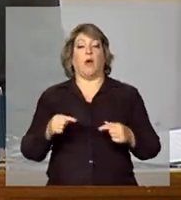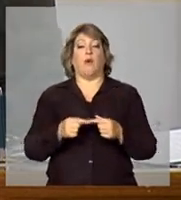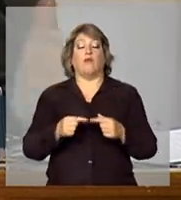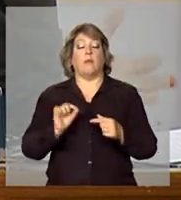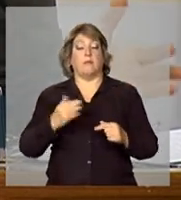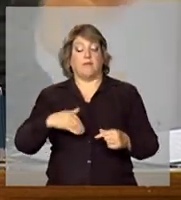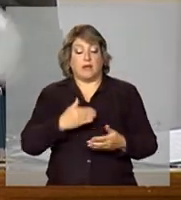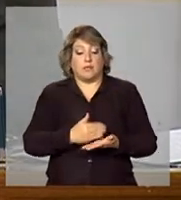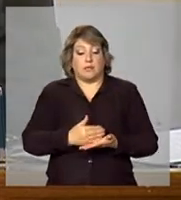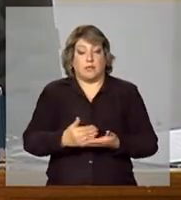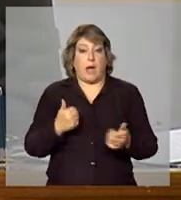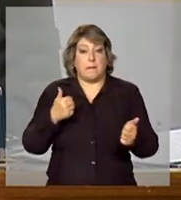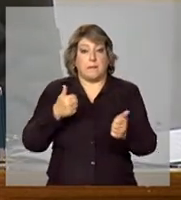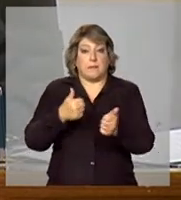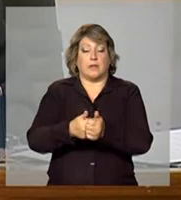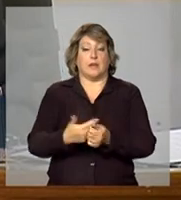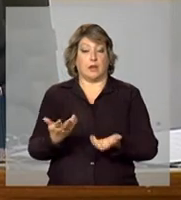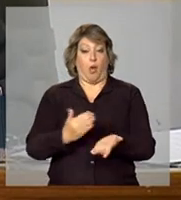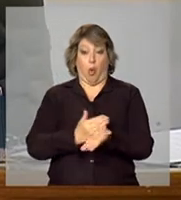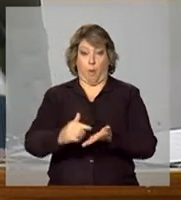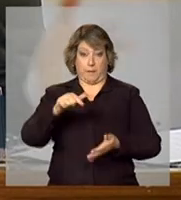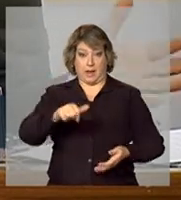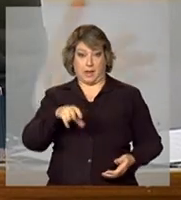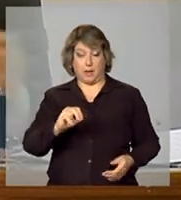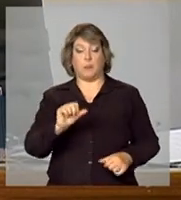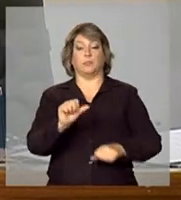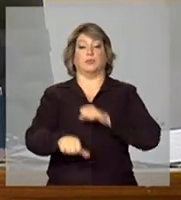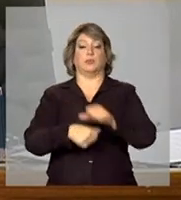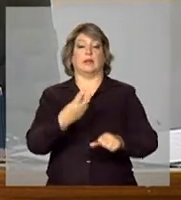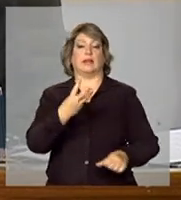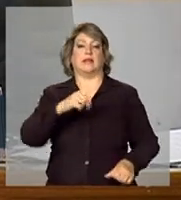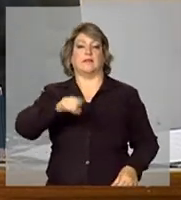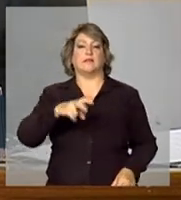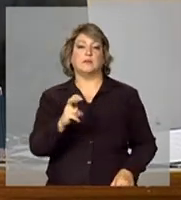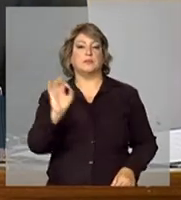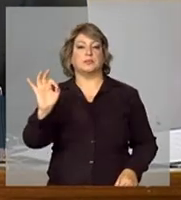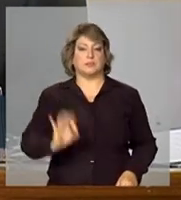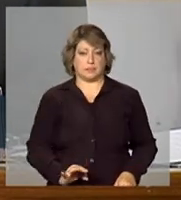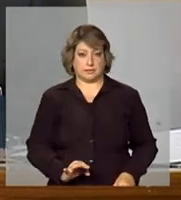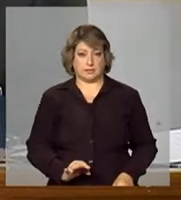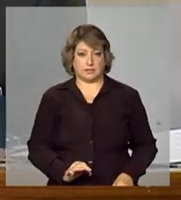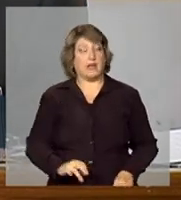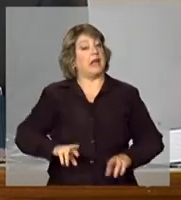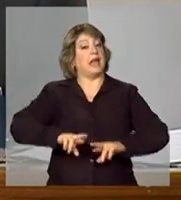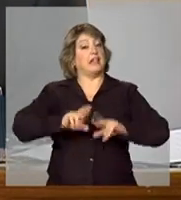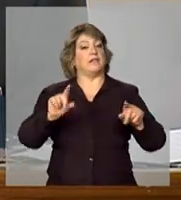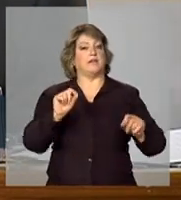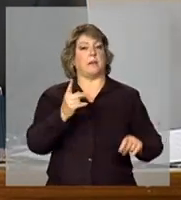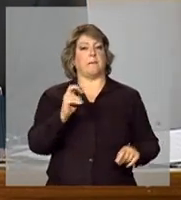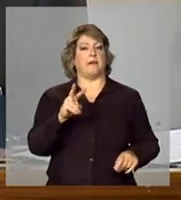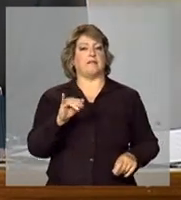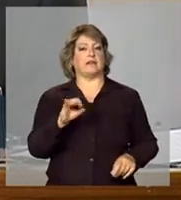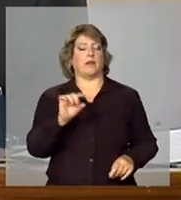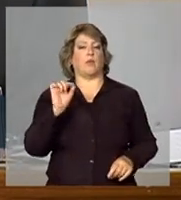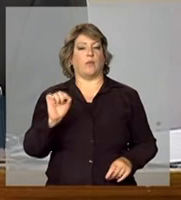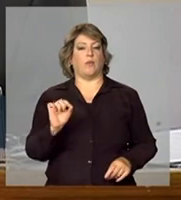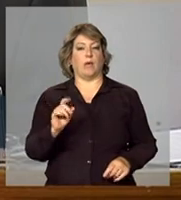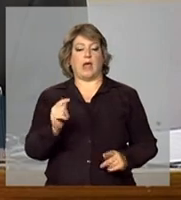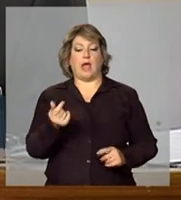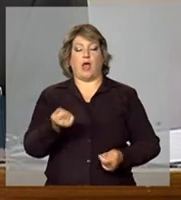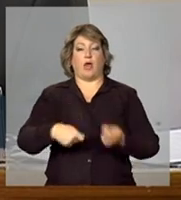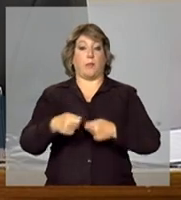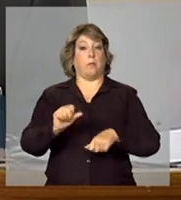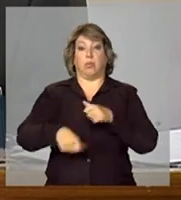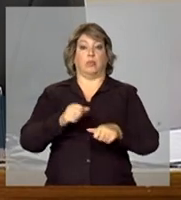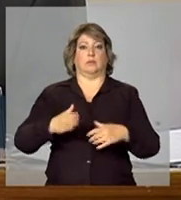efetivo no início desse ano nós mudamos para três e meio por cento é diferente de previsão Econômica que muda toda